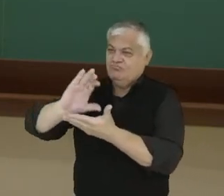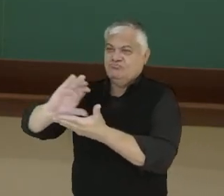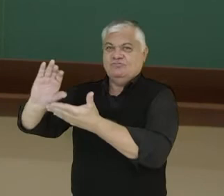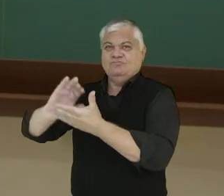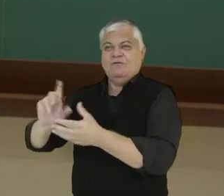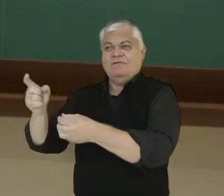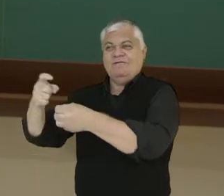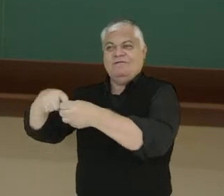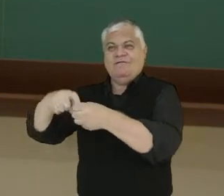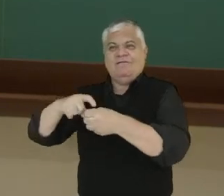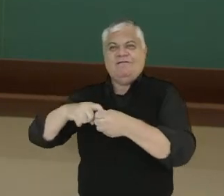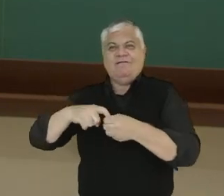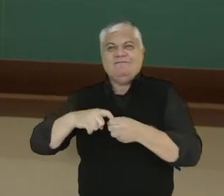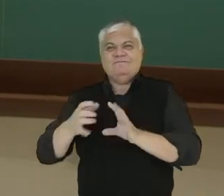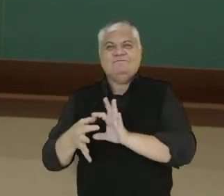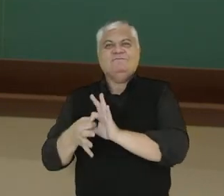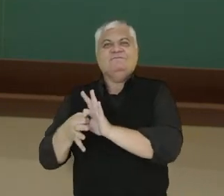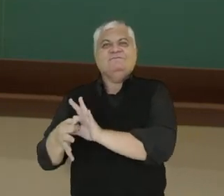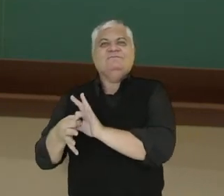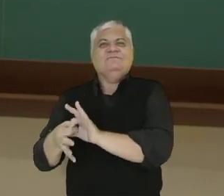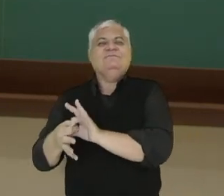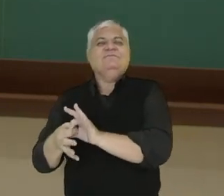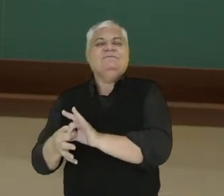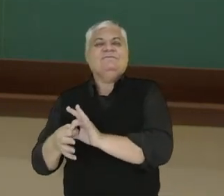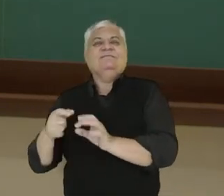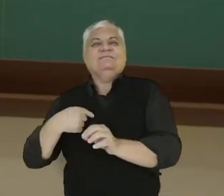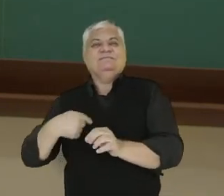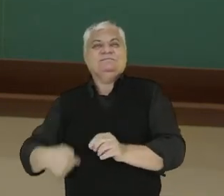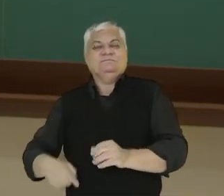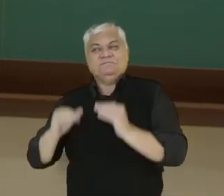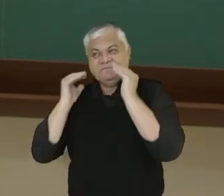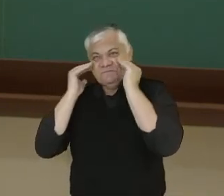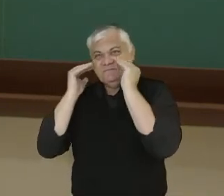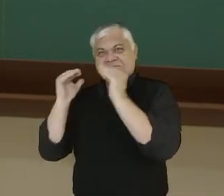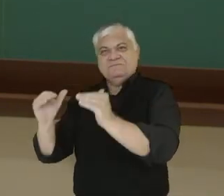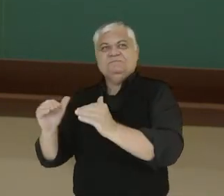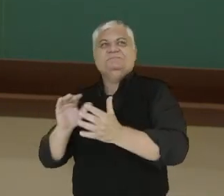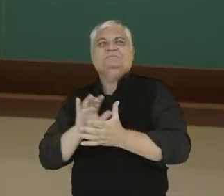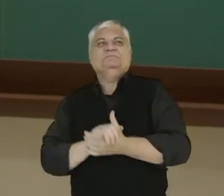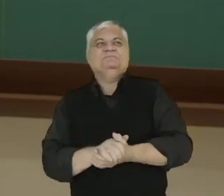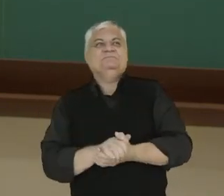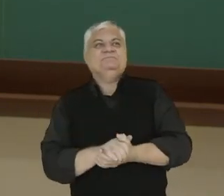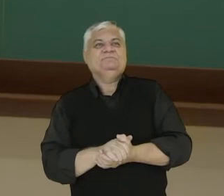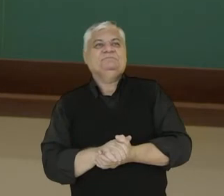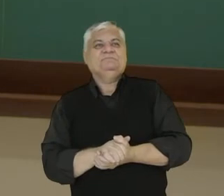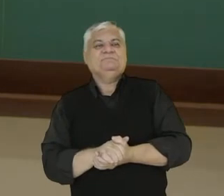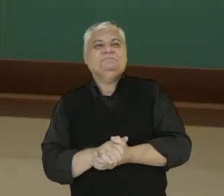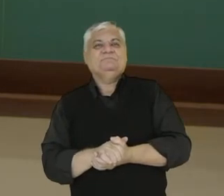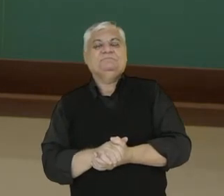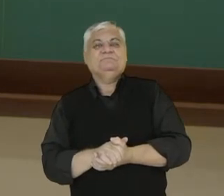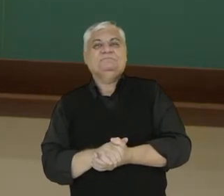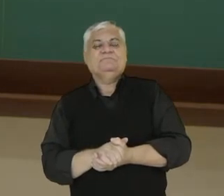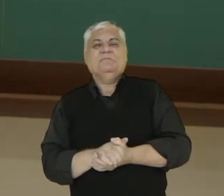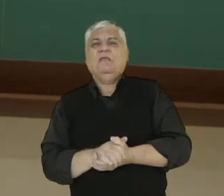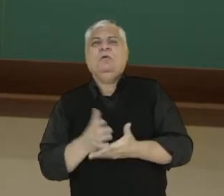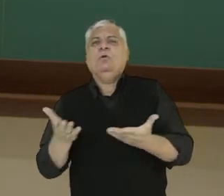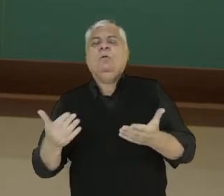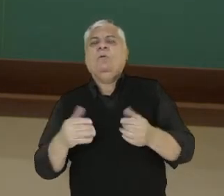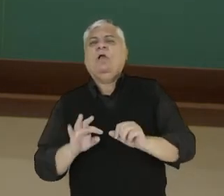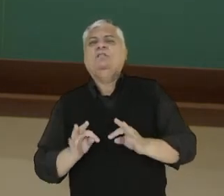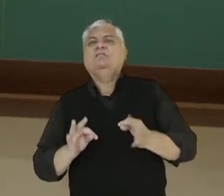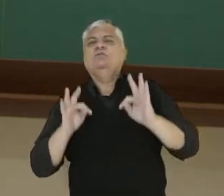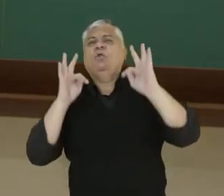dizer assim, e se consolidando ainda mais como uma grande potência mundial, certo? E quanto à